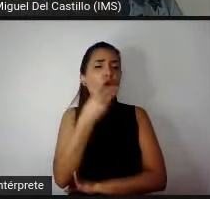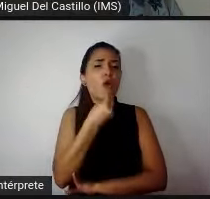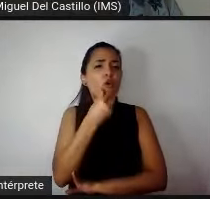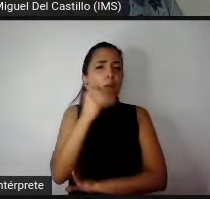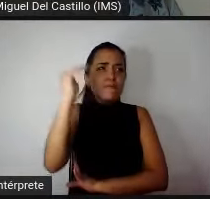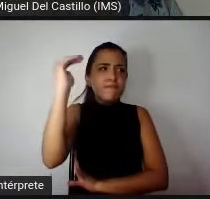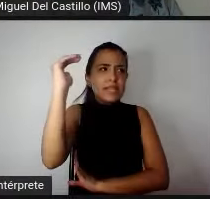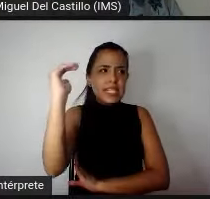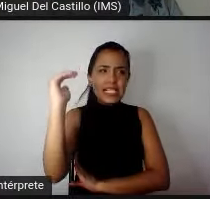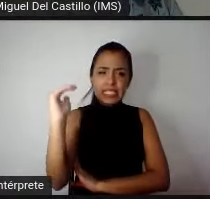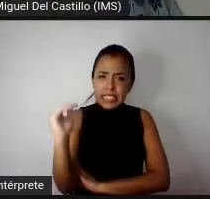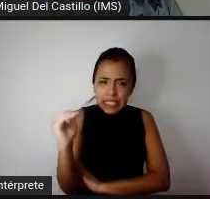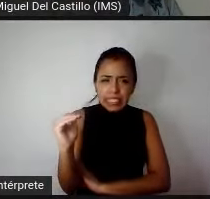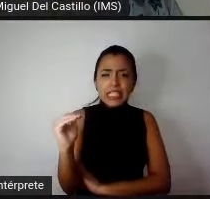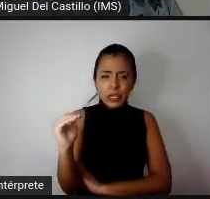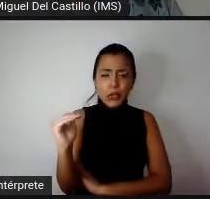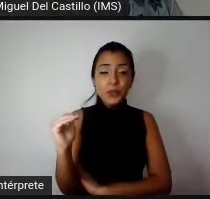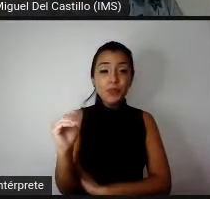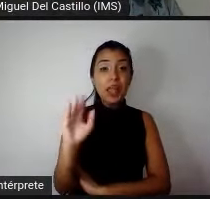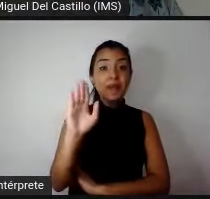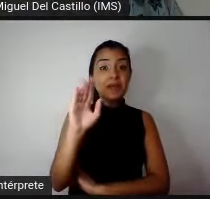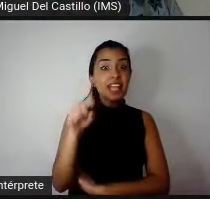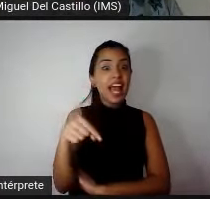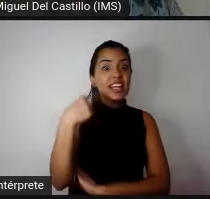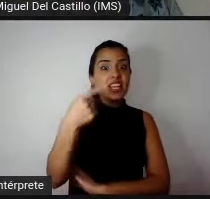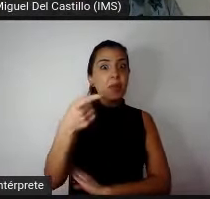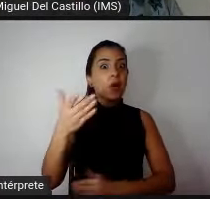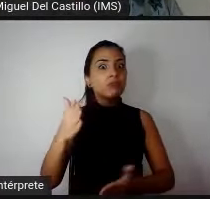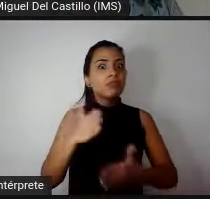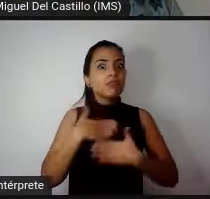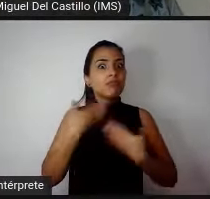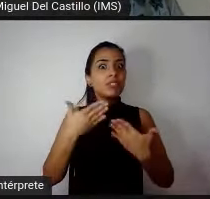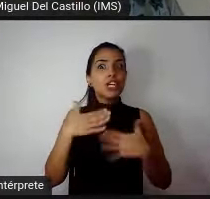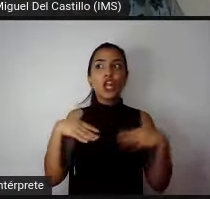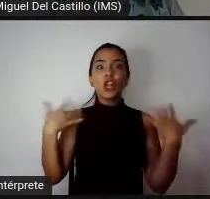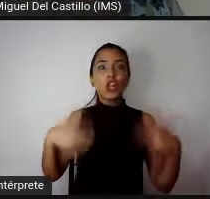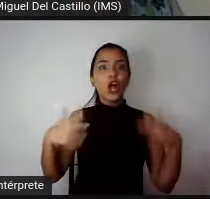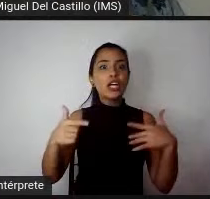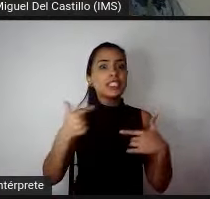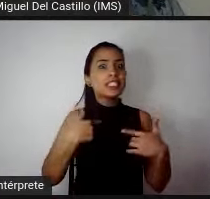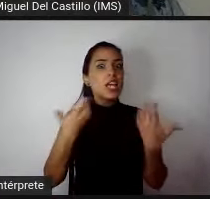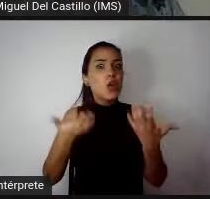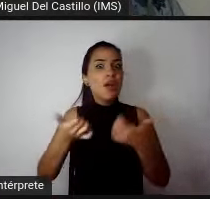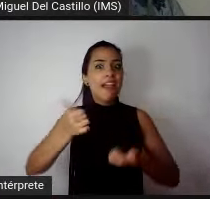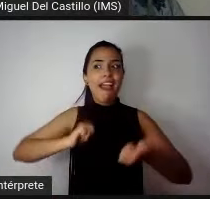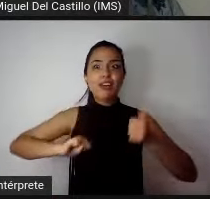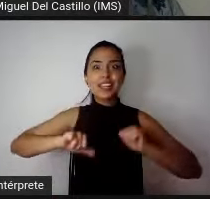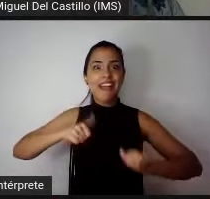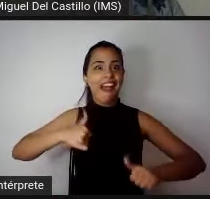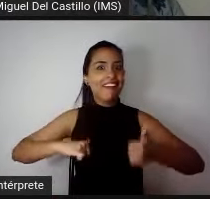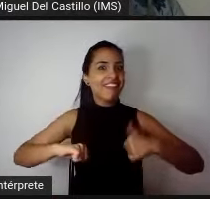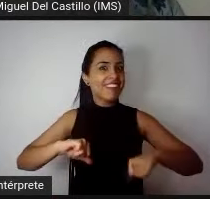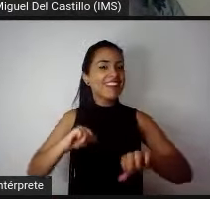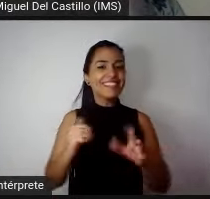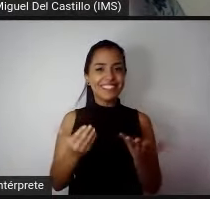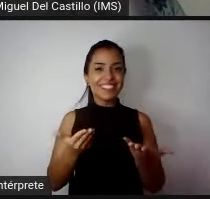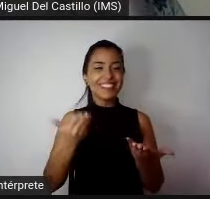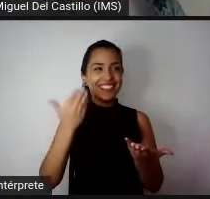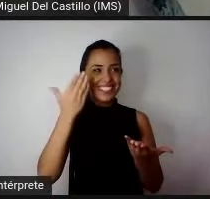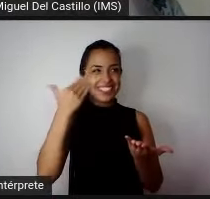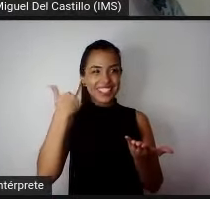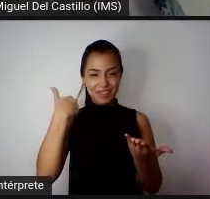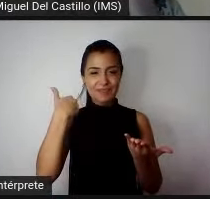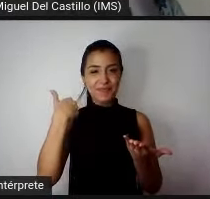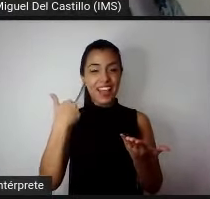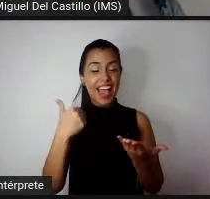Pequenininho. Mas, de repente, falou, nossa, mas eu quero ser atriz. Essas besteiras total, né? E